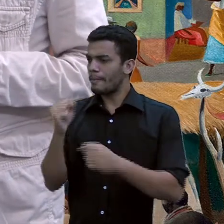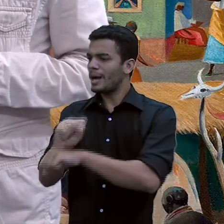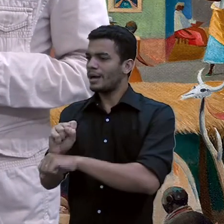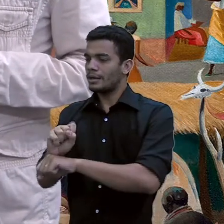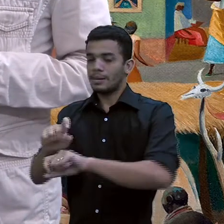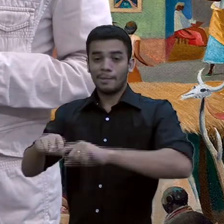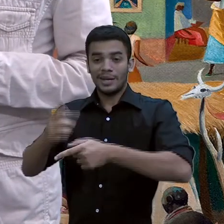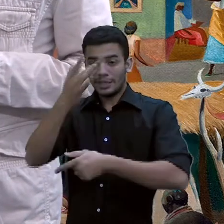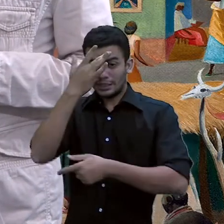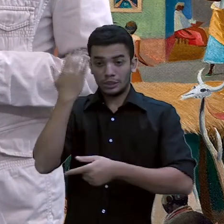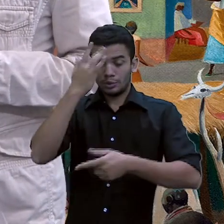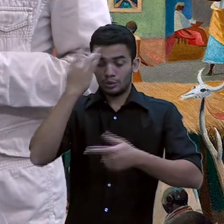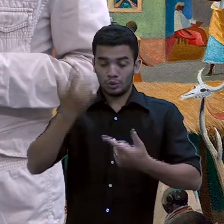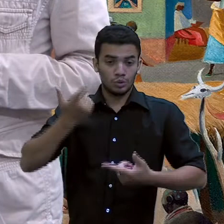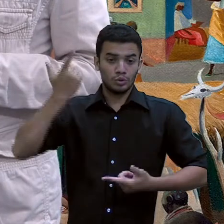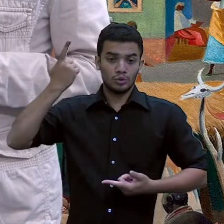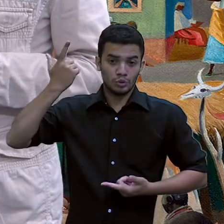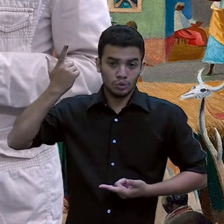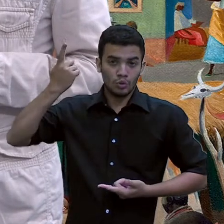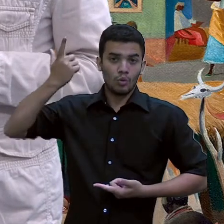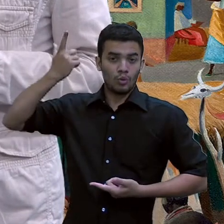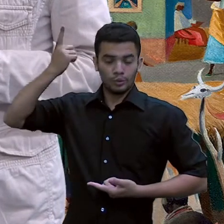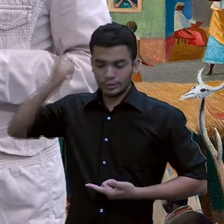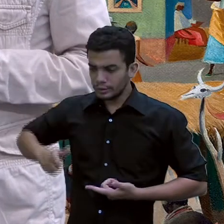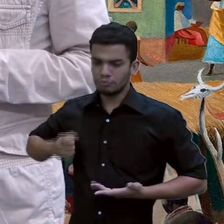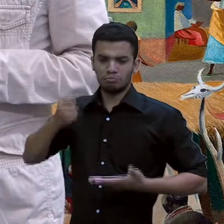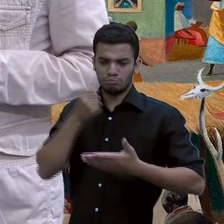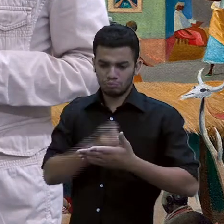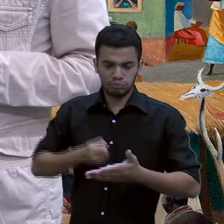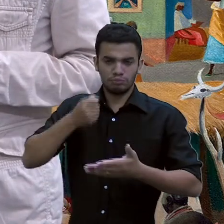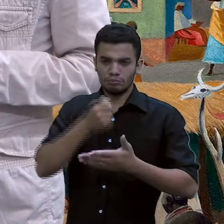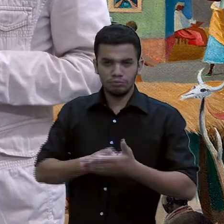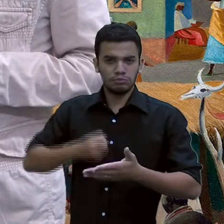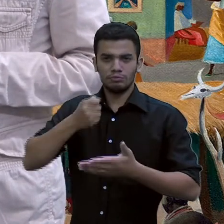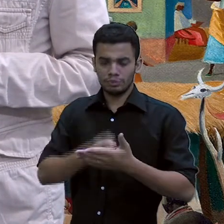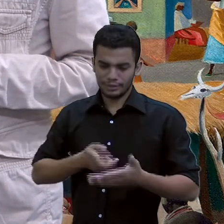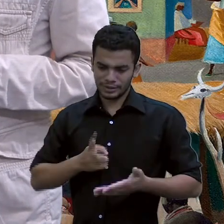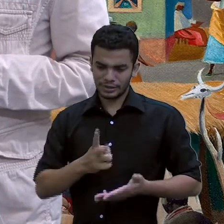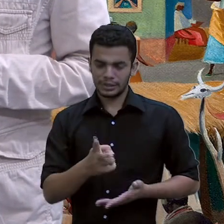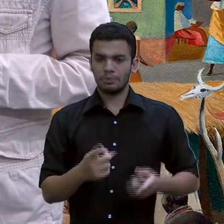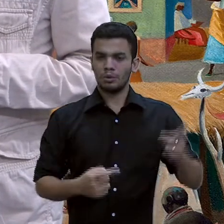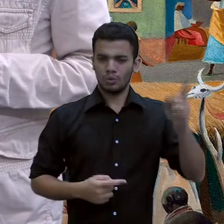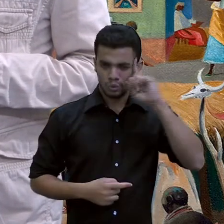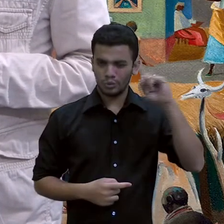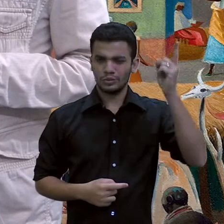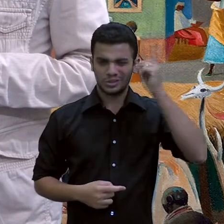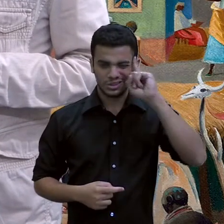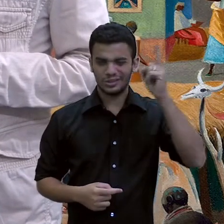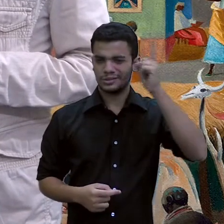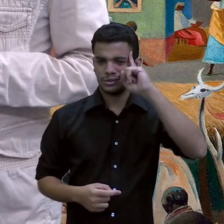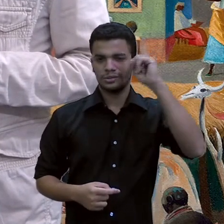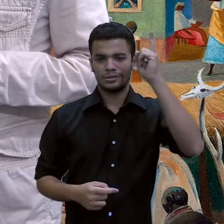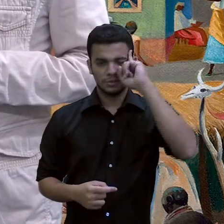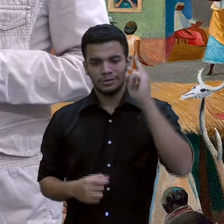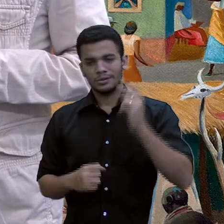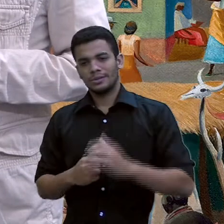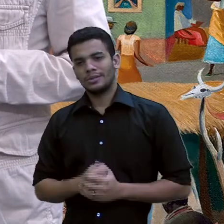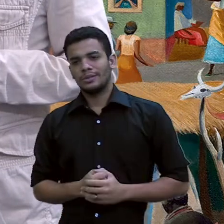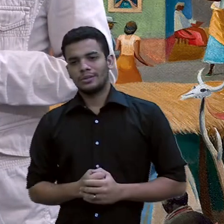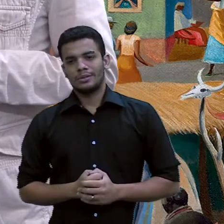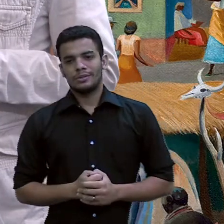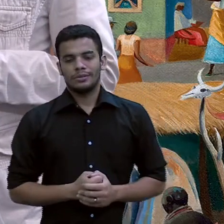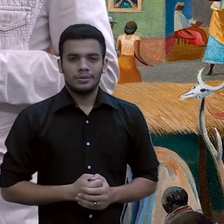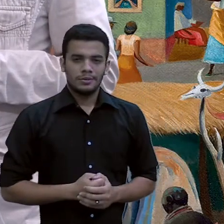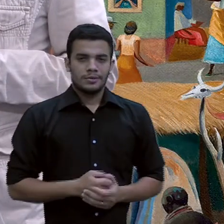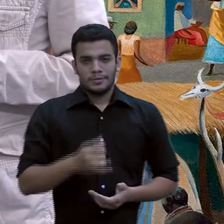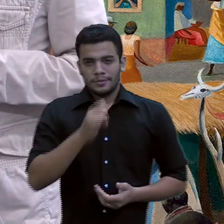assim, a cada voz silenciada, outras tantas são levantadas. A música, ao